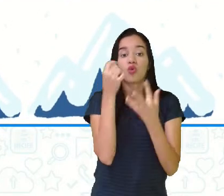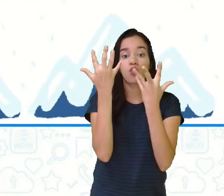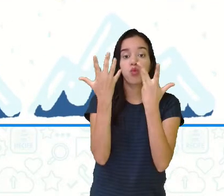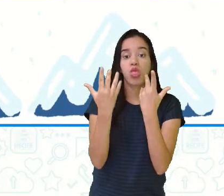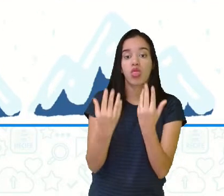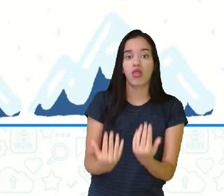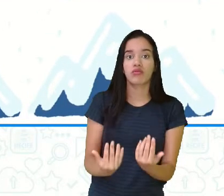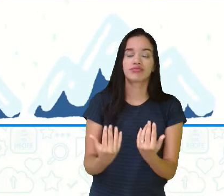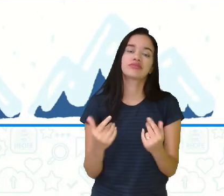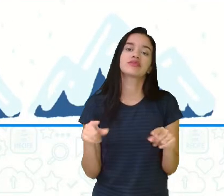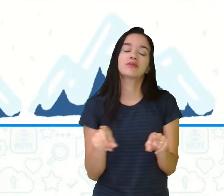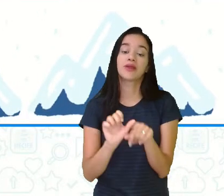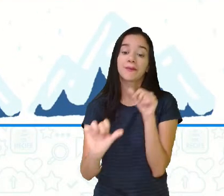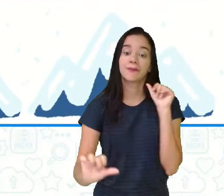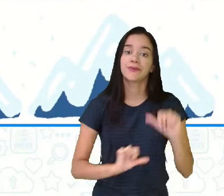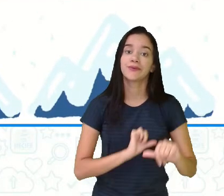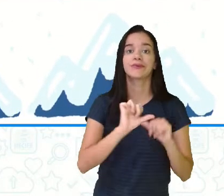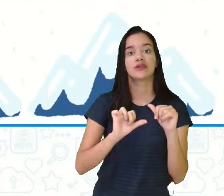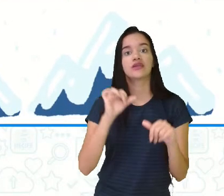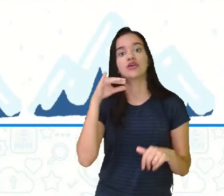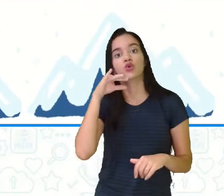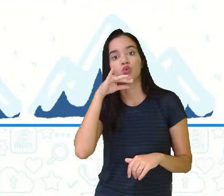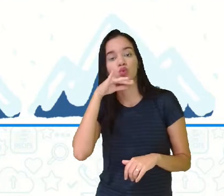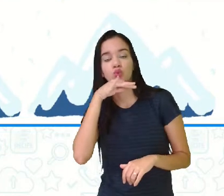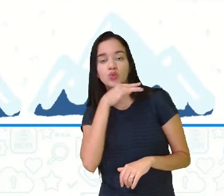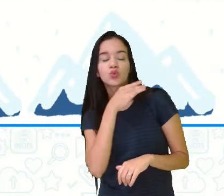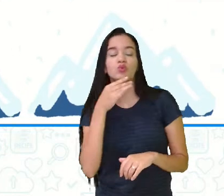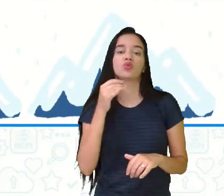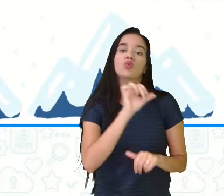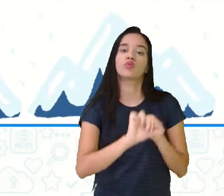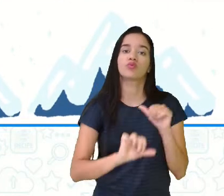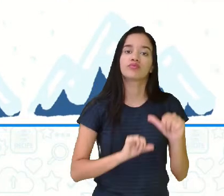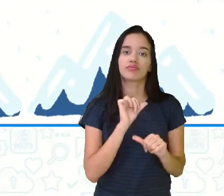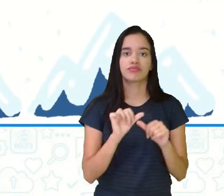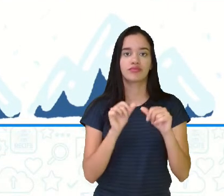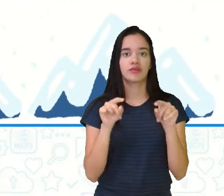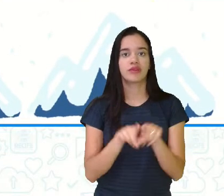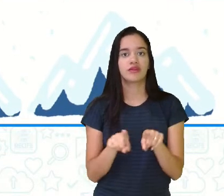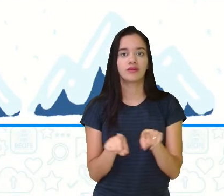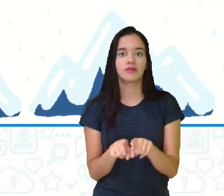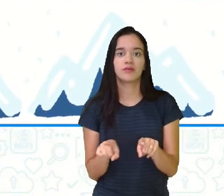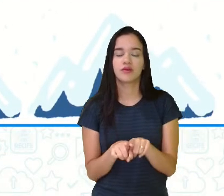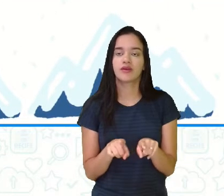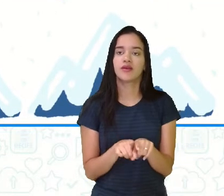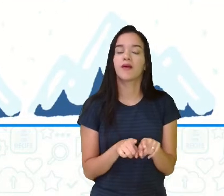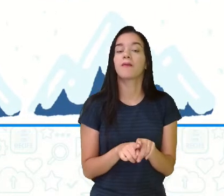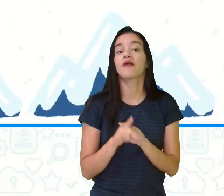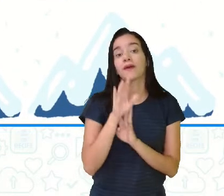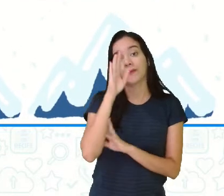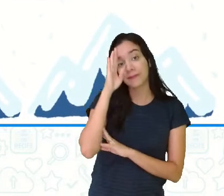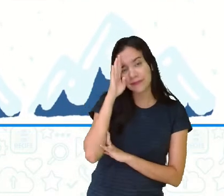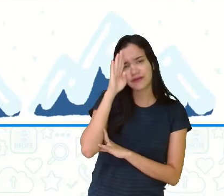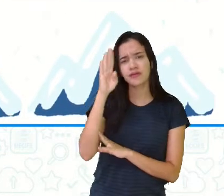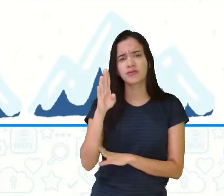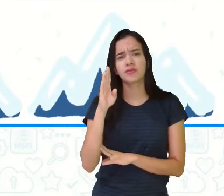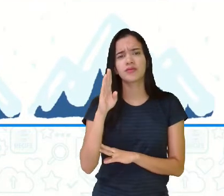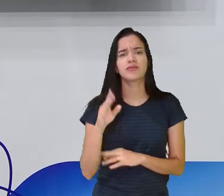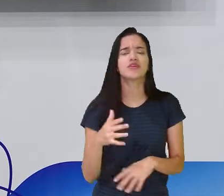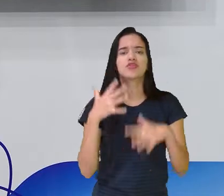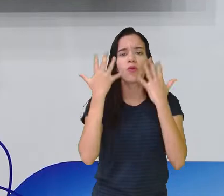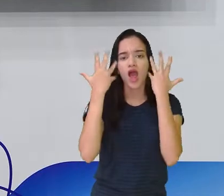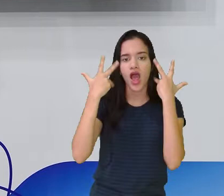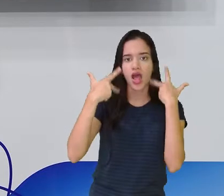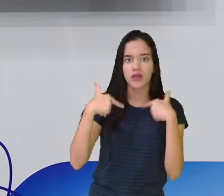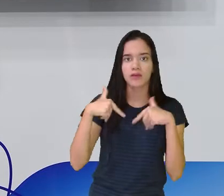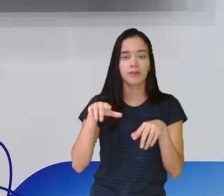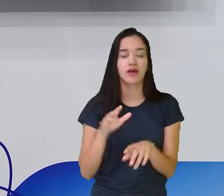causando uma alteração da temperatura dos oceanos e um desequilíbrio ambiental que atinge principalmente as espécies